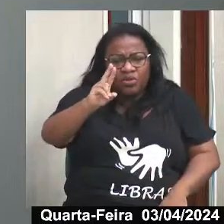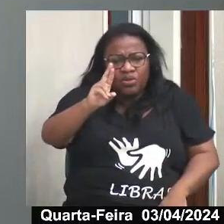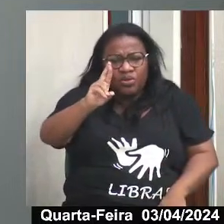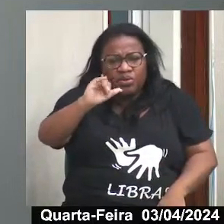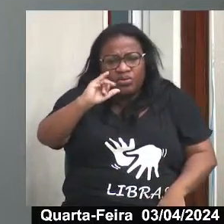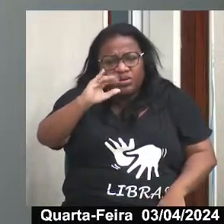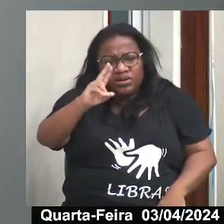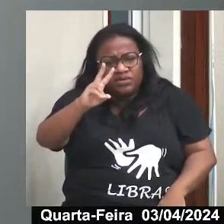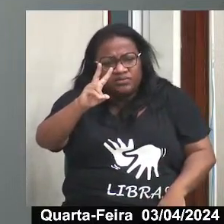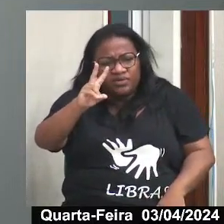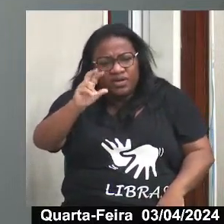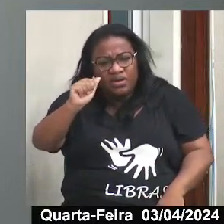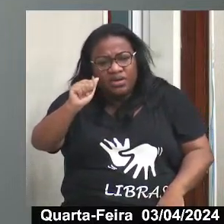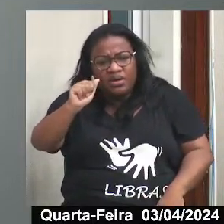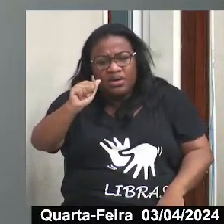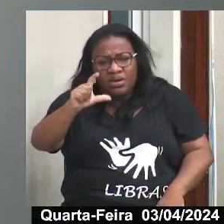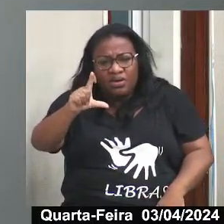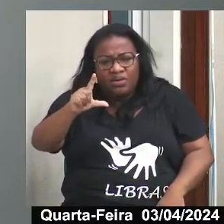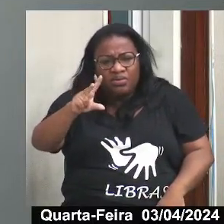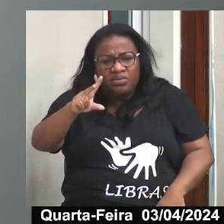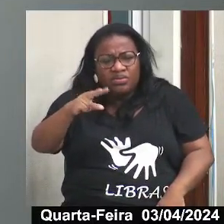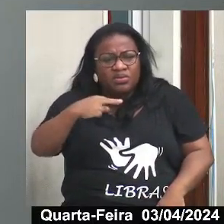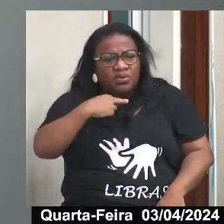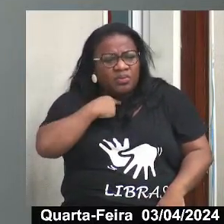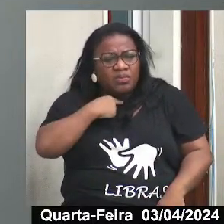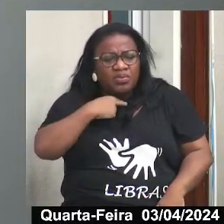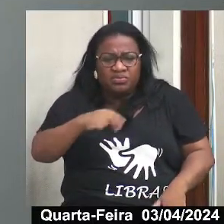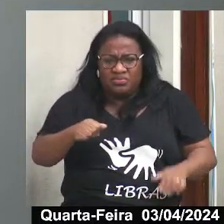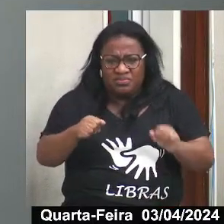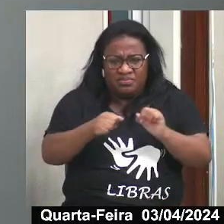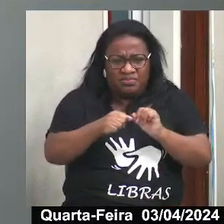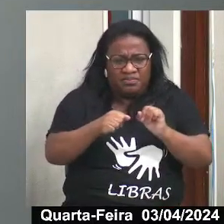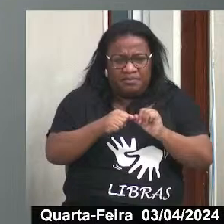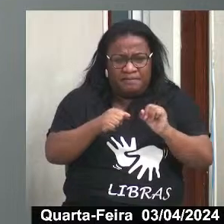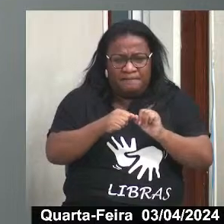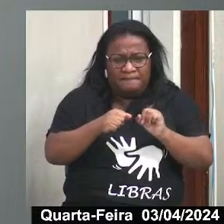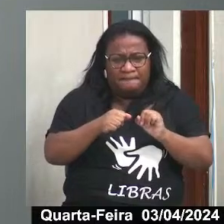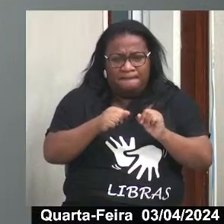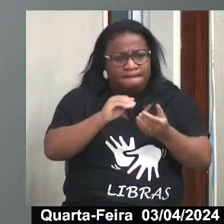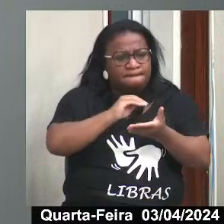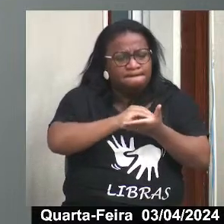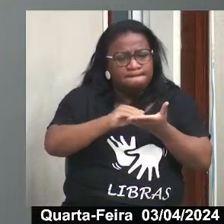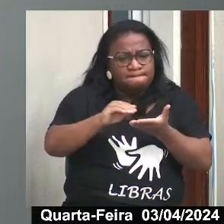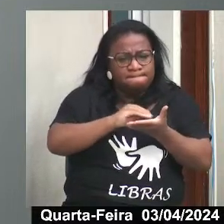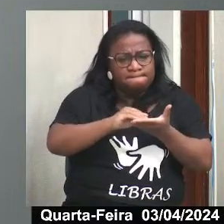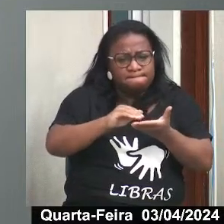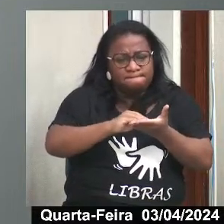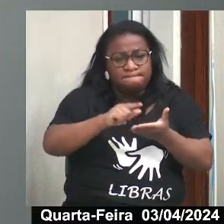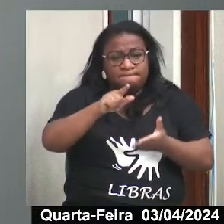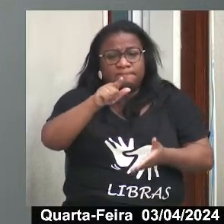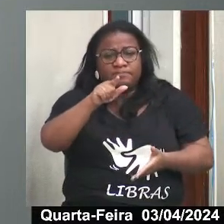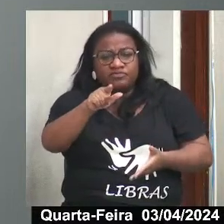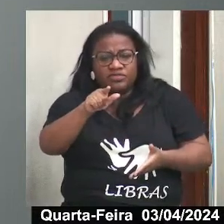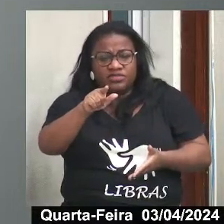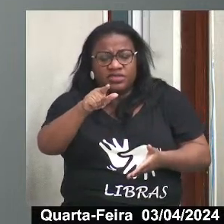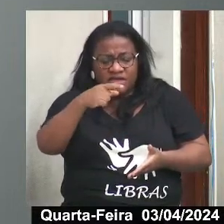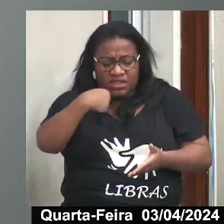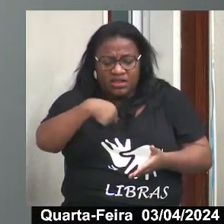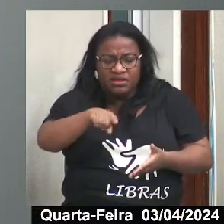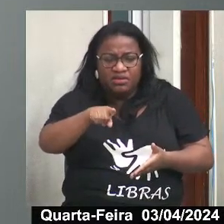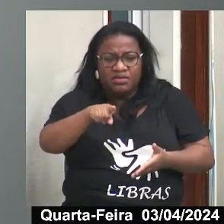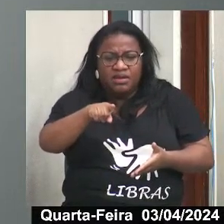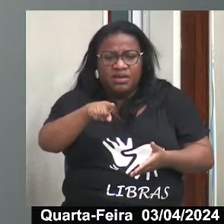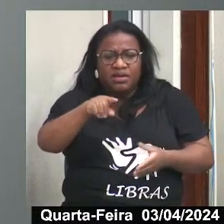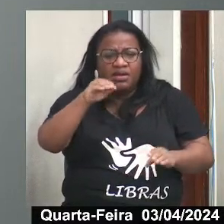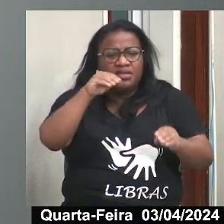liga e me fala que não dá para fazer. Mas saiba, o secretário, o senhor que não vai para a